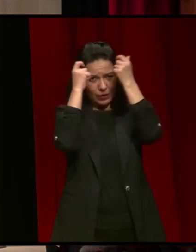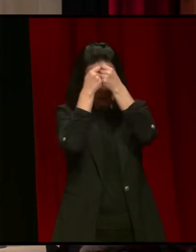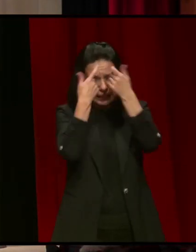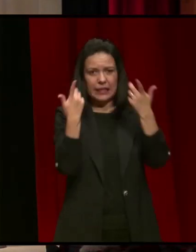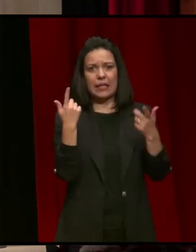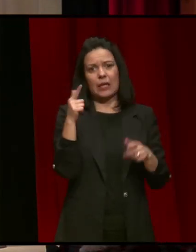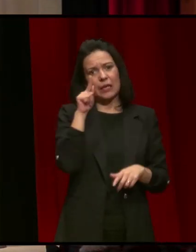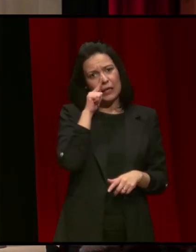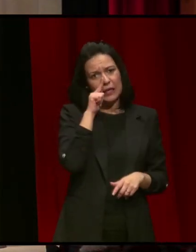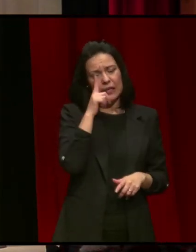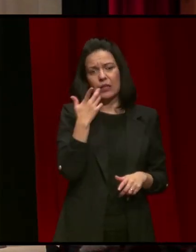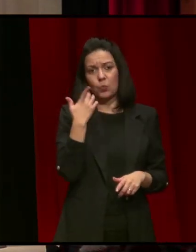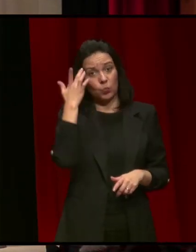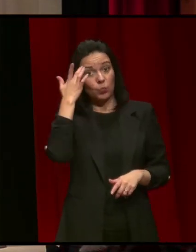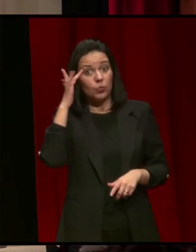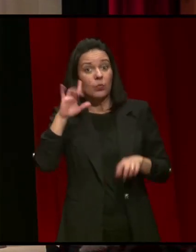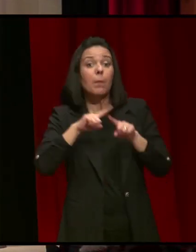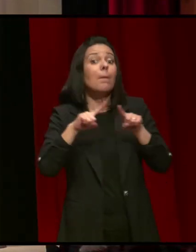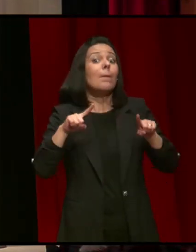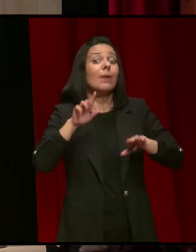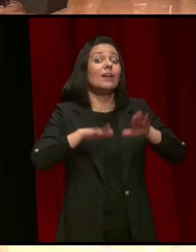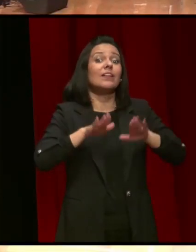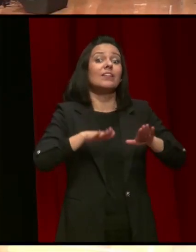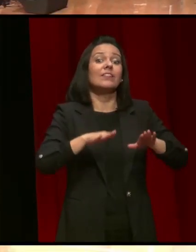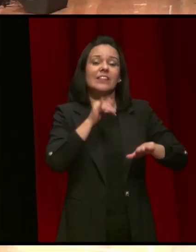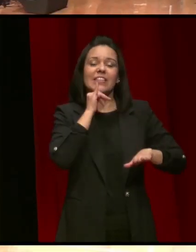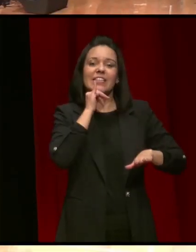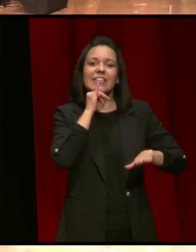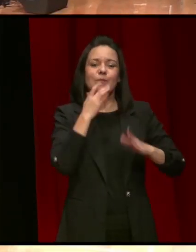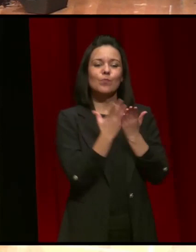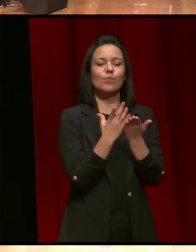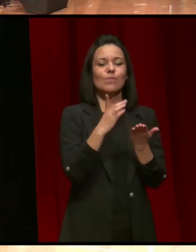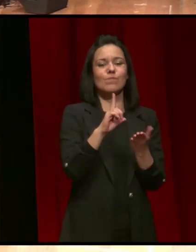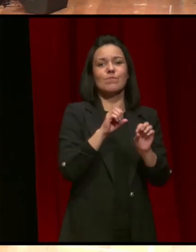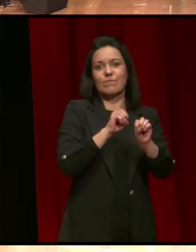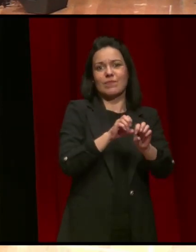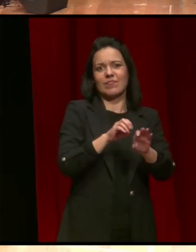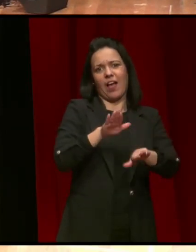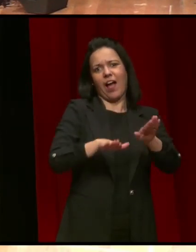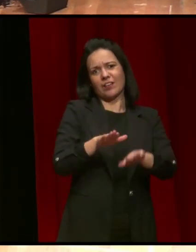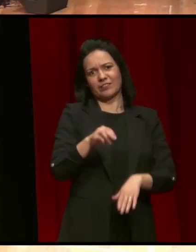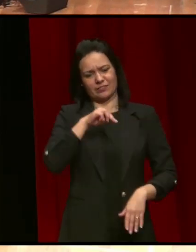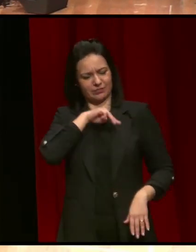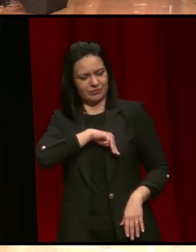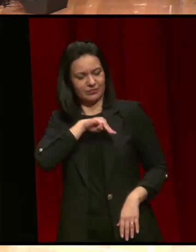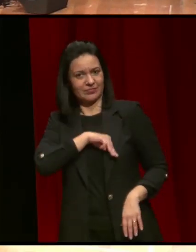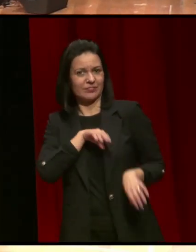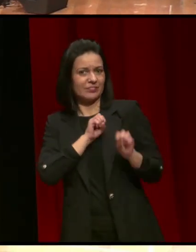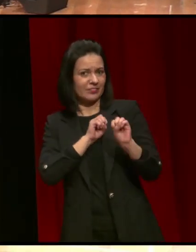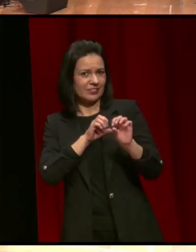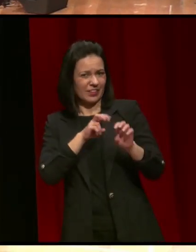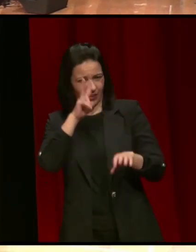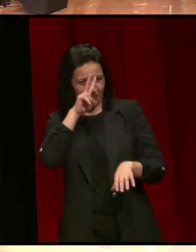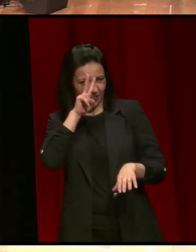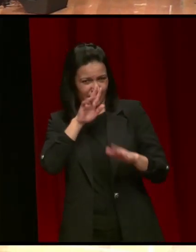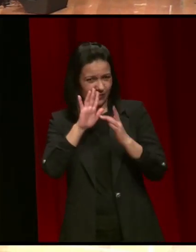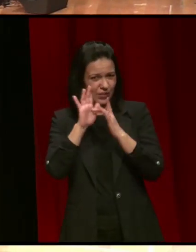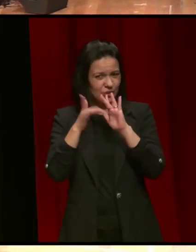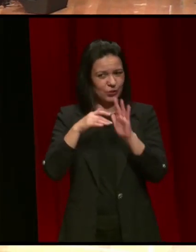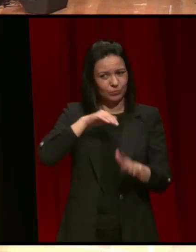bíblico, pregar, você vai pregar sobre Mateus, Mateus 5, 1 a 10, vamos dizer, o sermão da montanha, no início do sermão ali, você